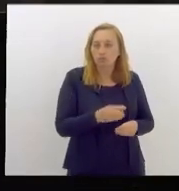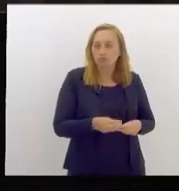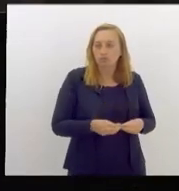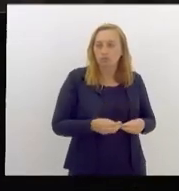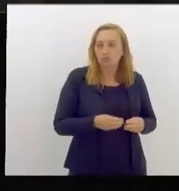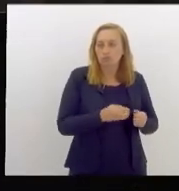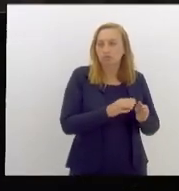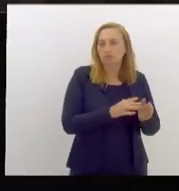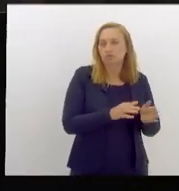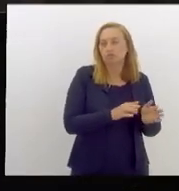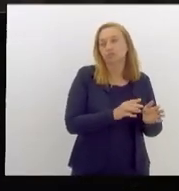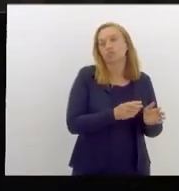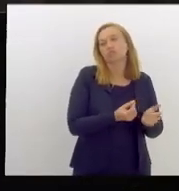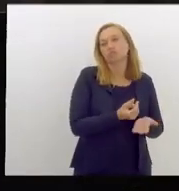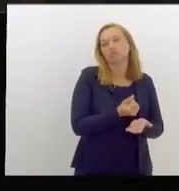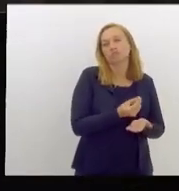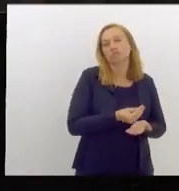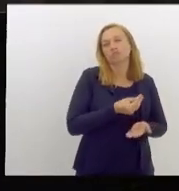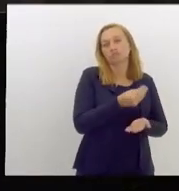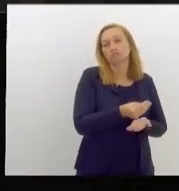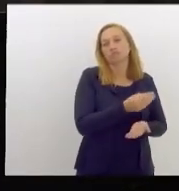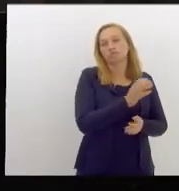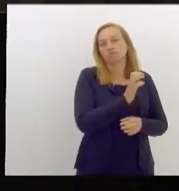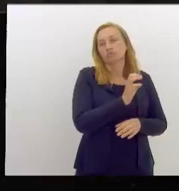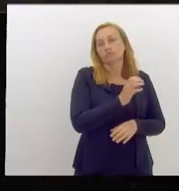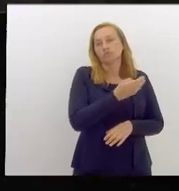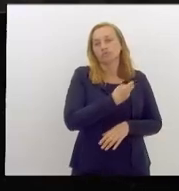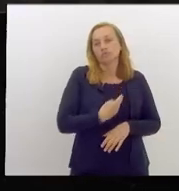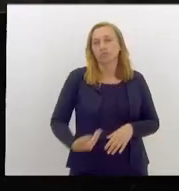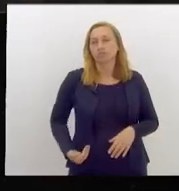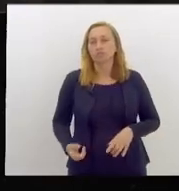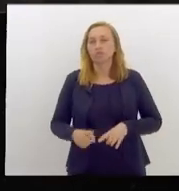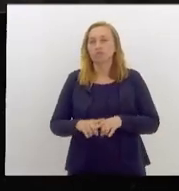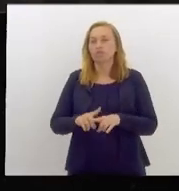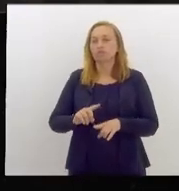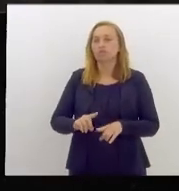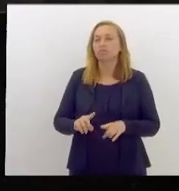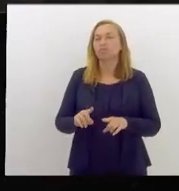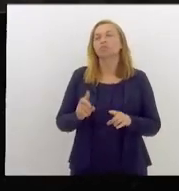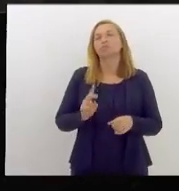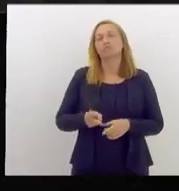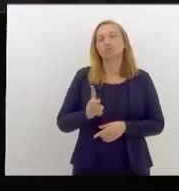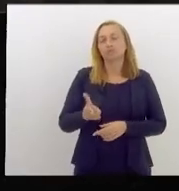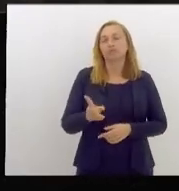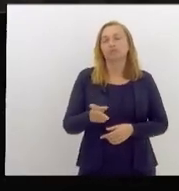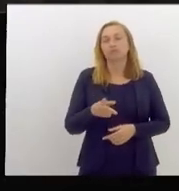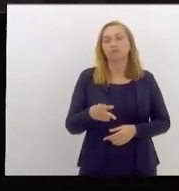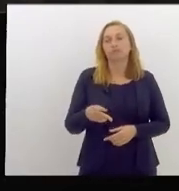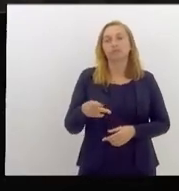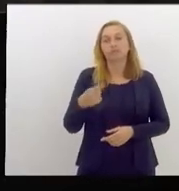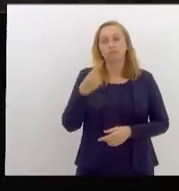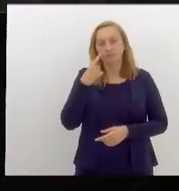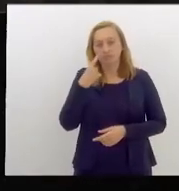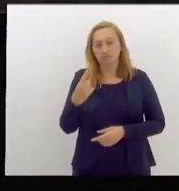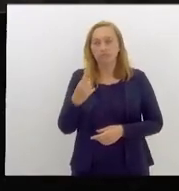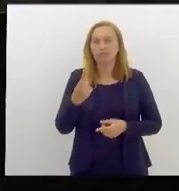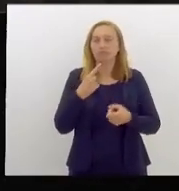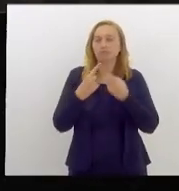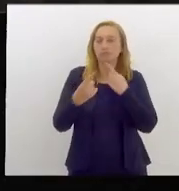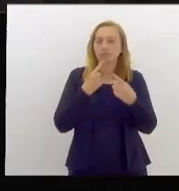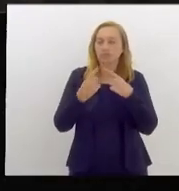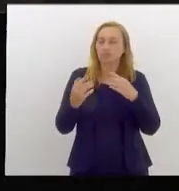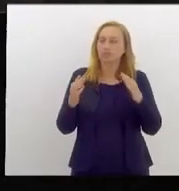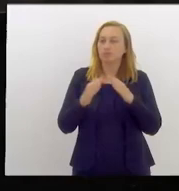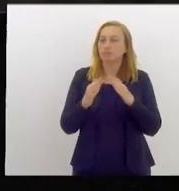e tão somente garantido o bem-estar social a todo momento a gente ouve nos debates dessa casa